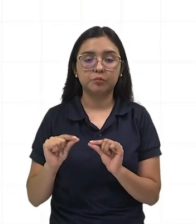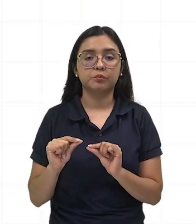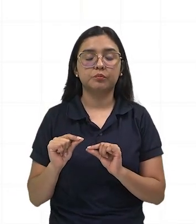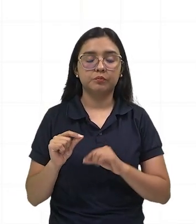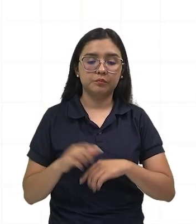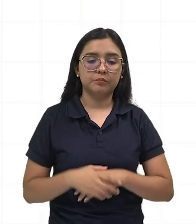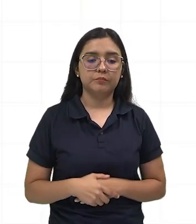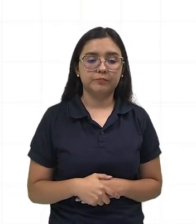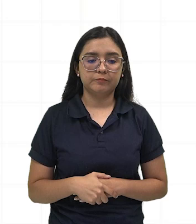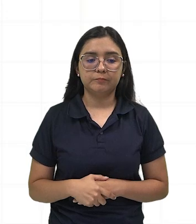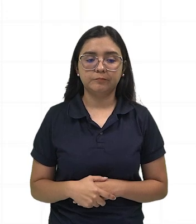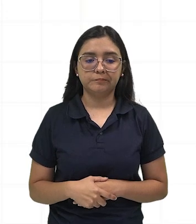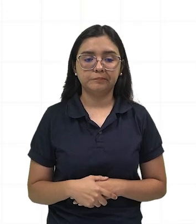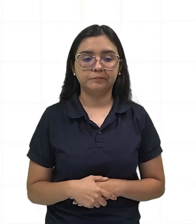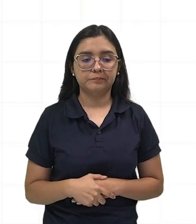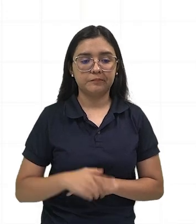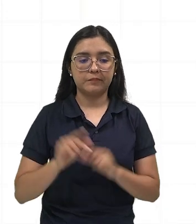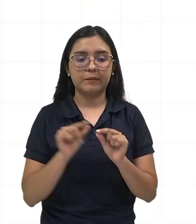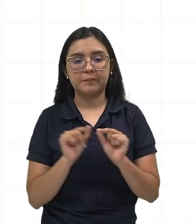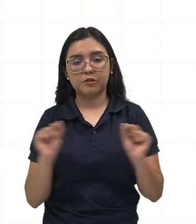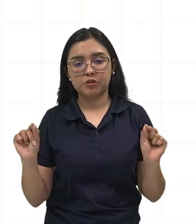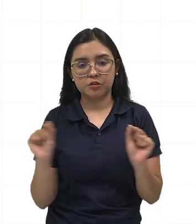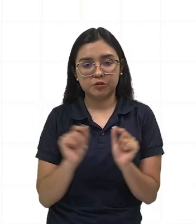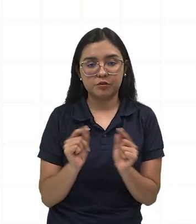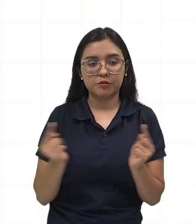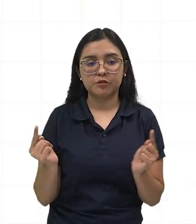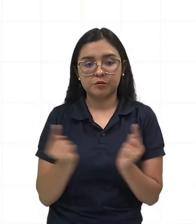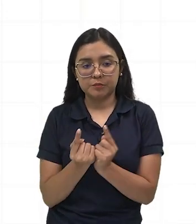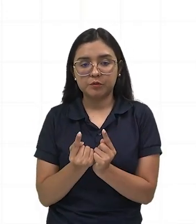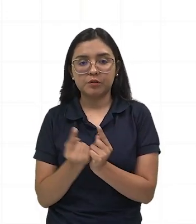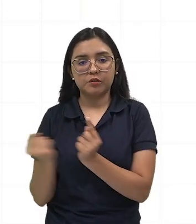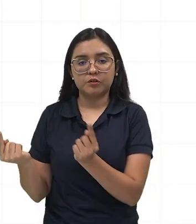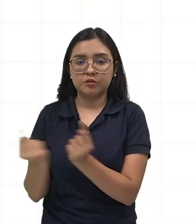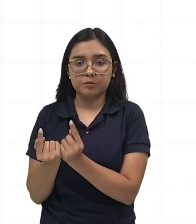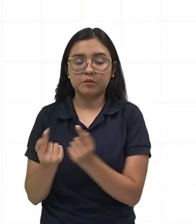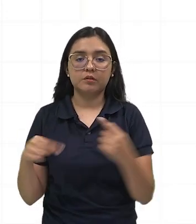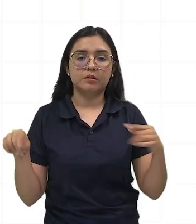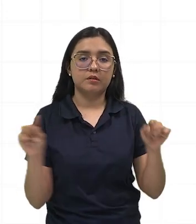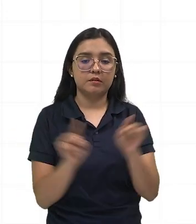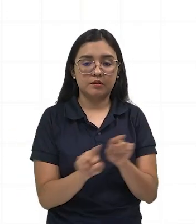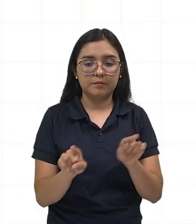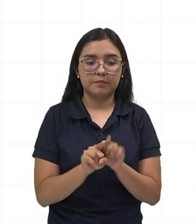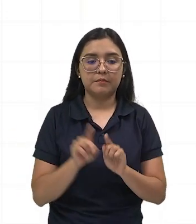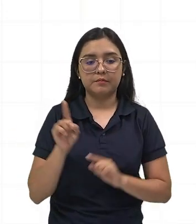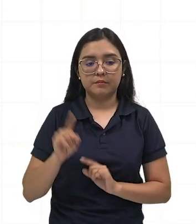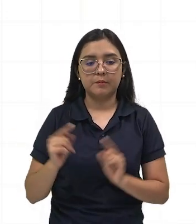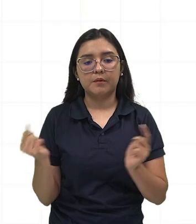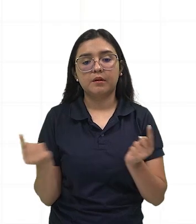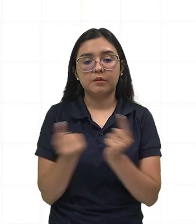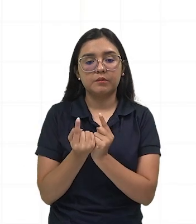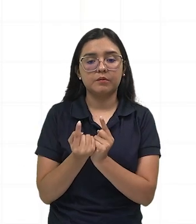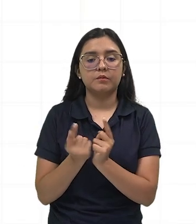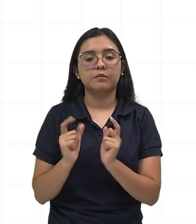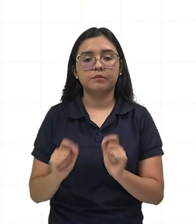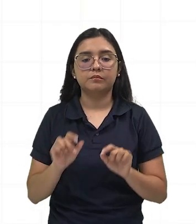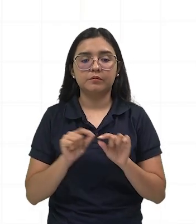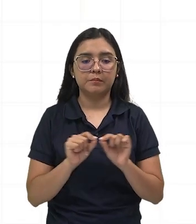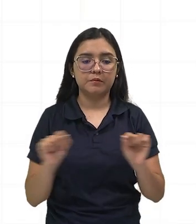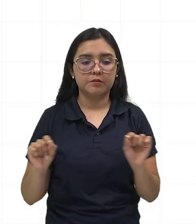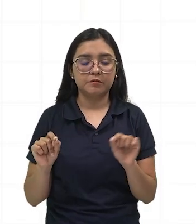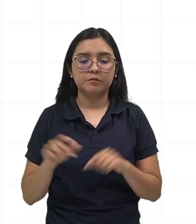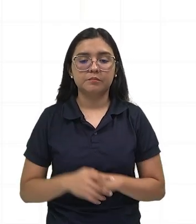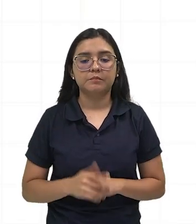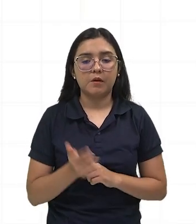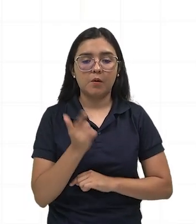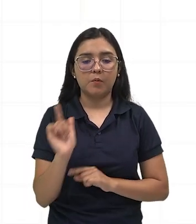diminui, então reduz a medida de uma das grandezas, causa também uma redução na medida